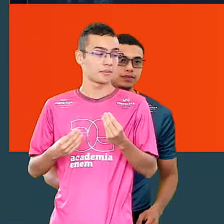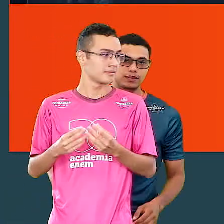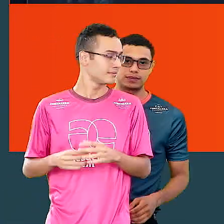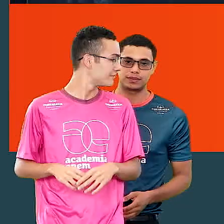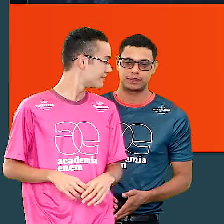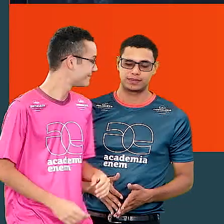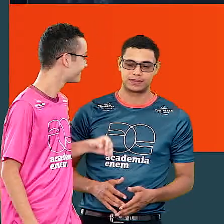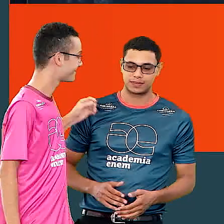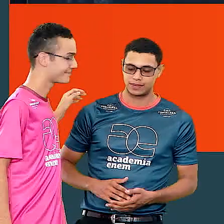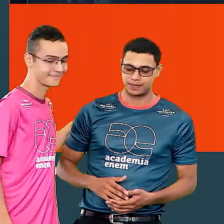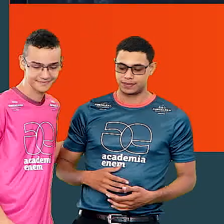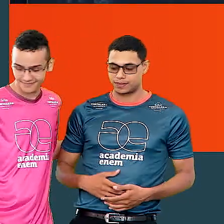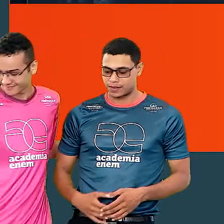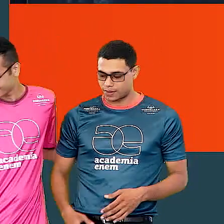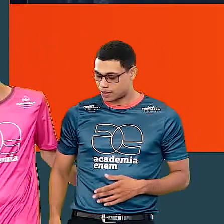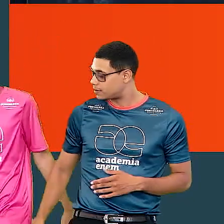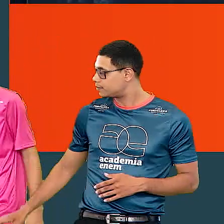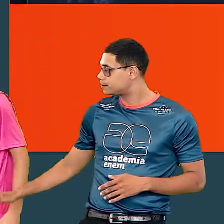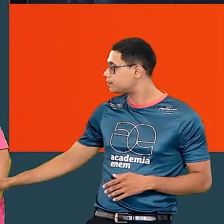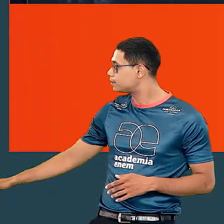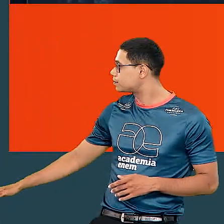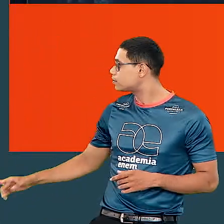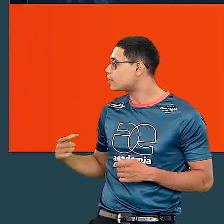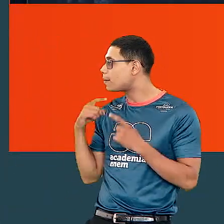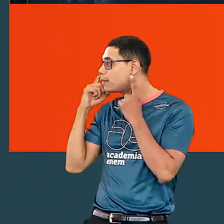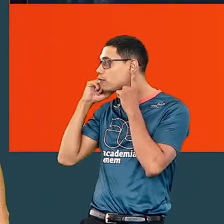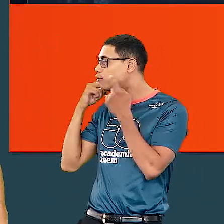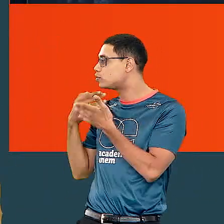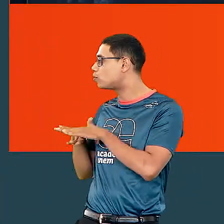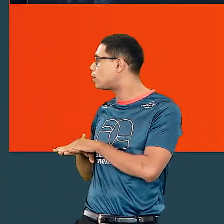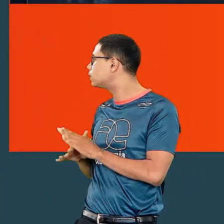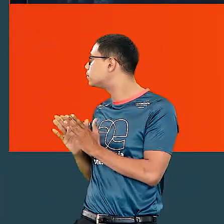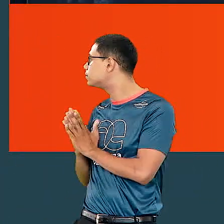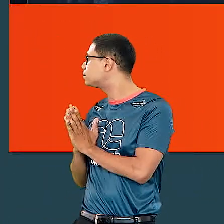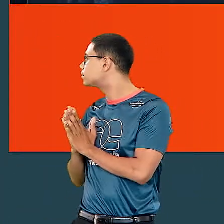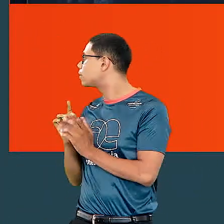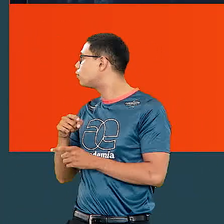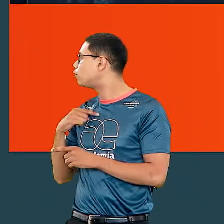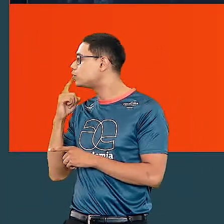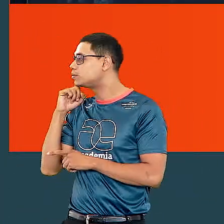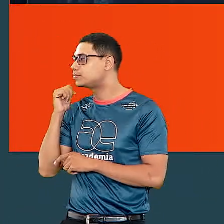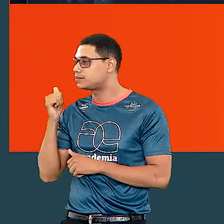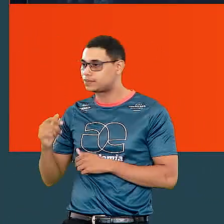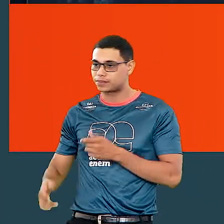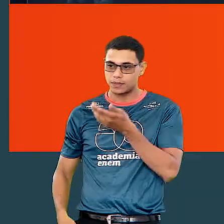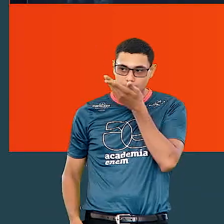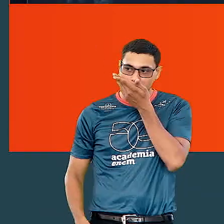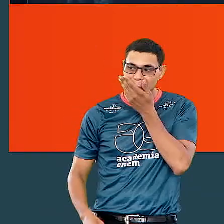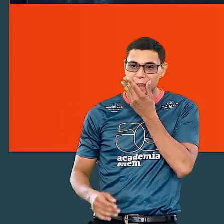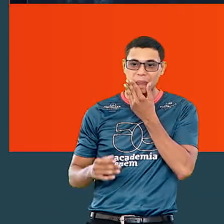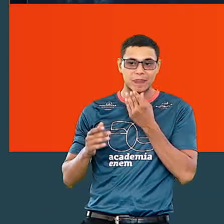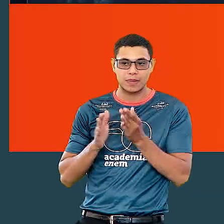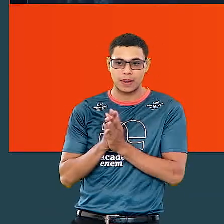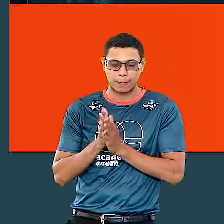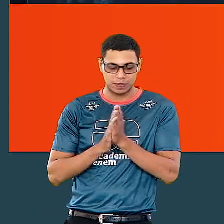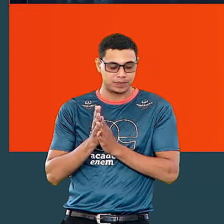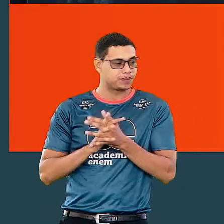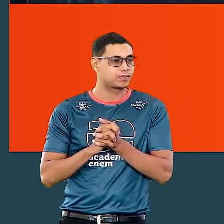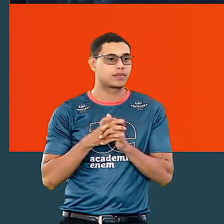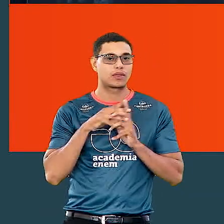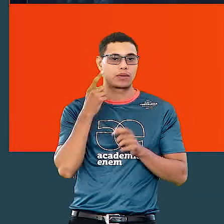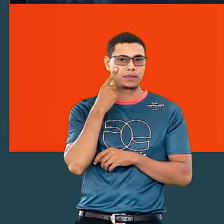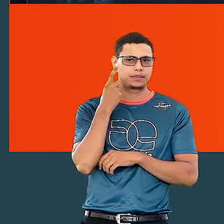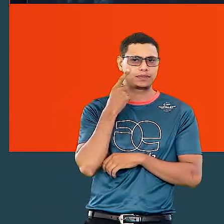da paz, constitui um tipo de raciocínio indutivo, dedutivo, paradoxal, meu irmão. Olha isso aqui,